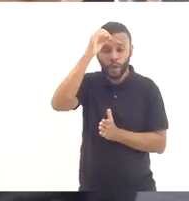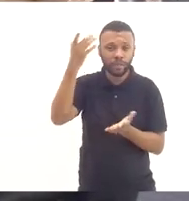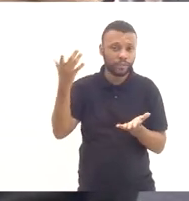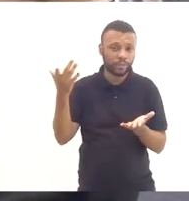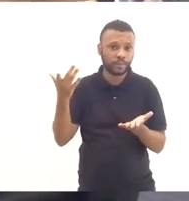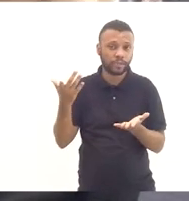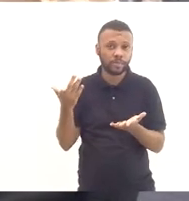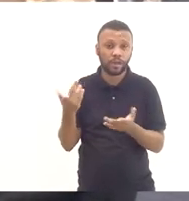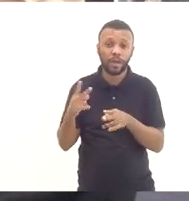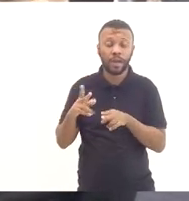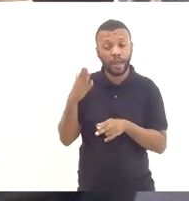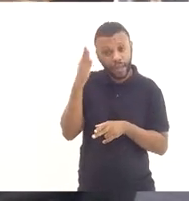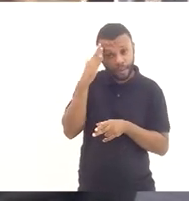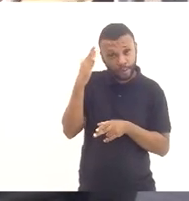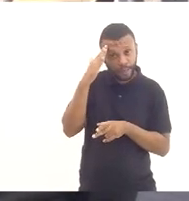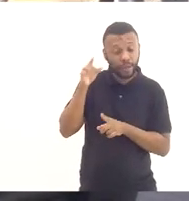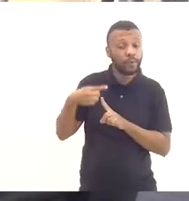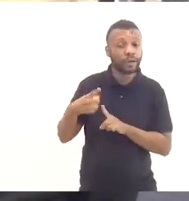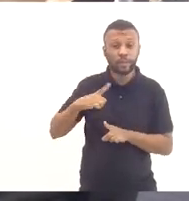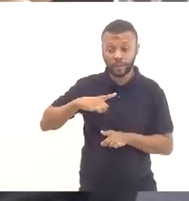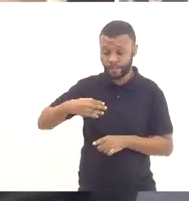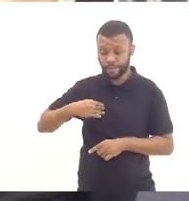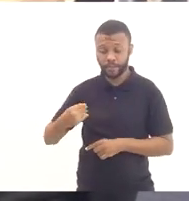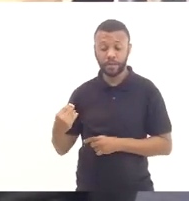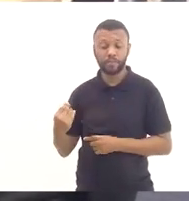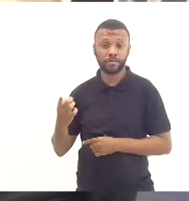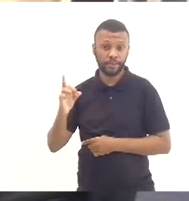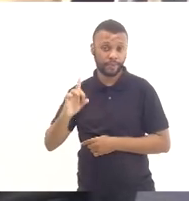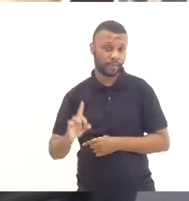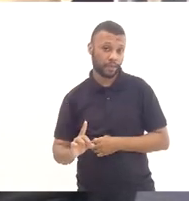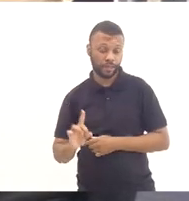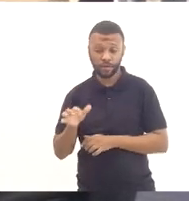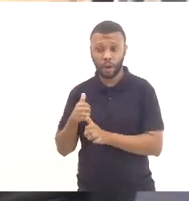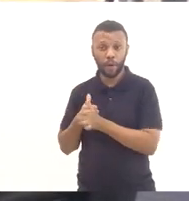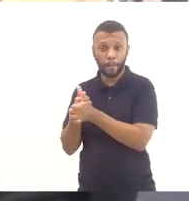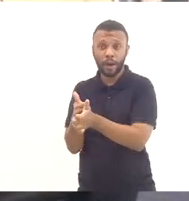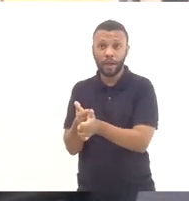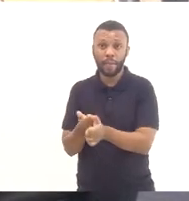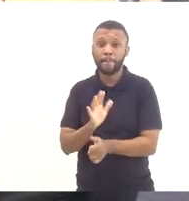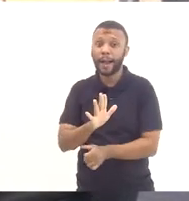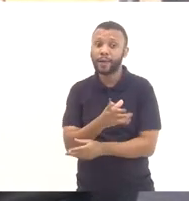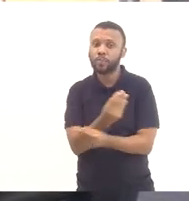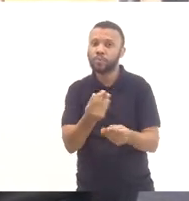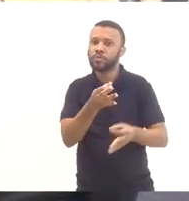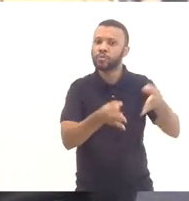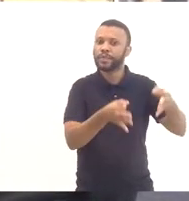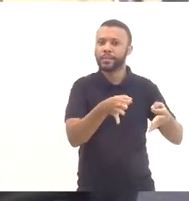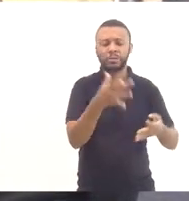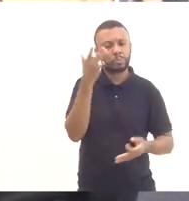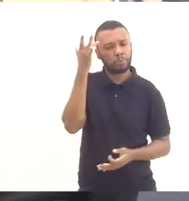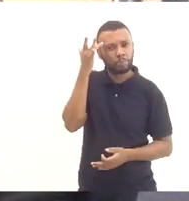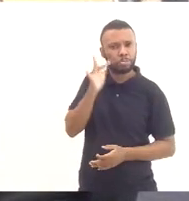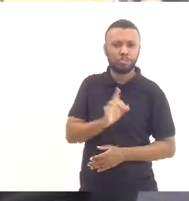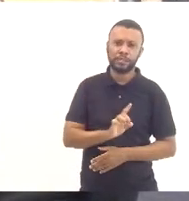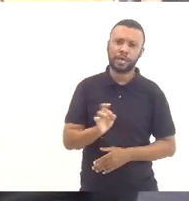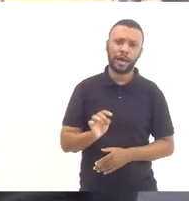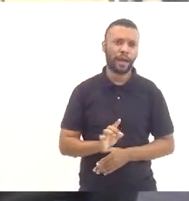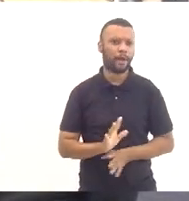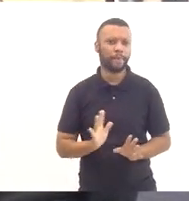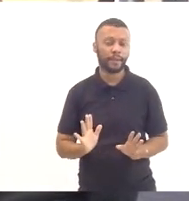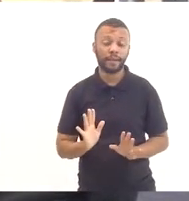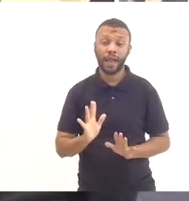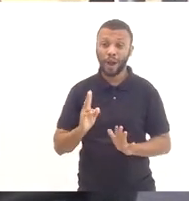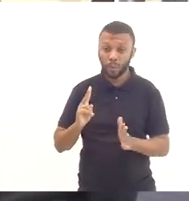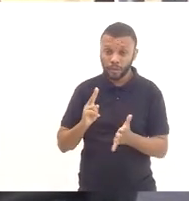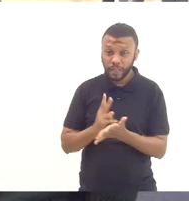eu por acaso sempre que eu tenho um filho assim acompanho mas muitos não sabem né E às vezes aí não só acontece com os médicos